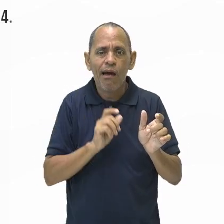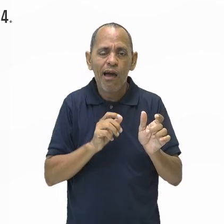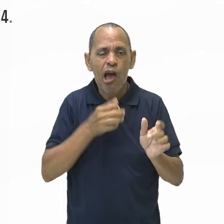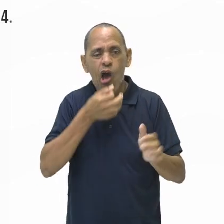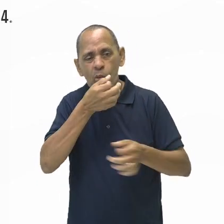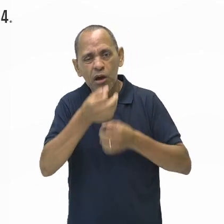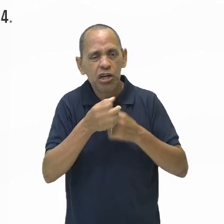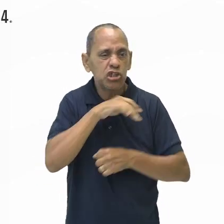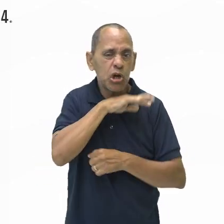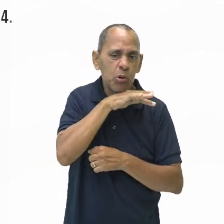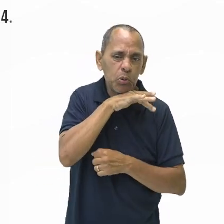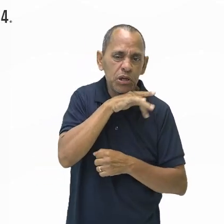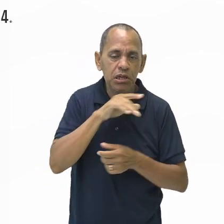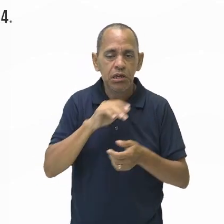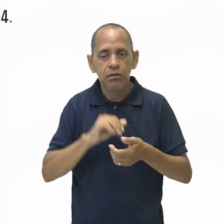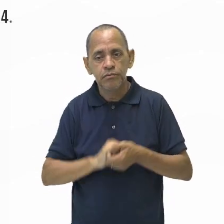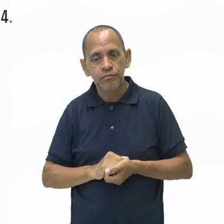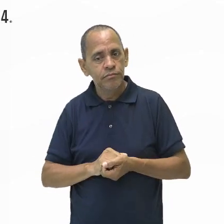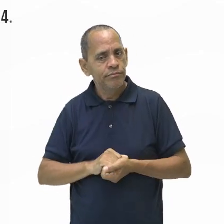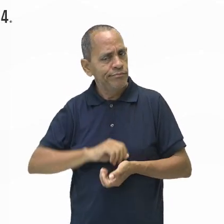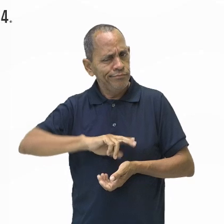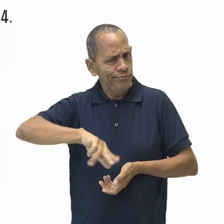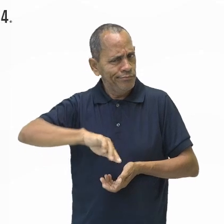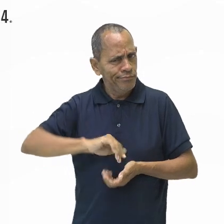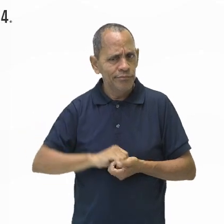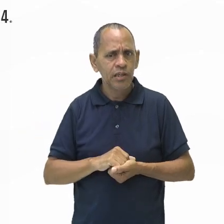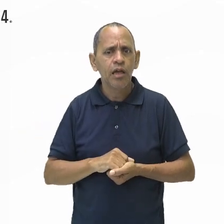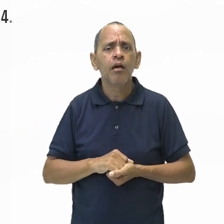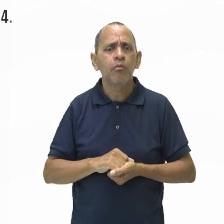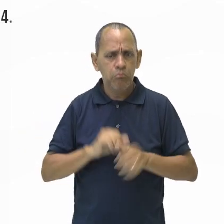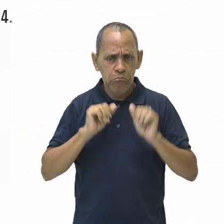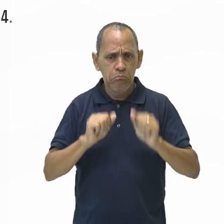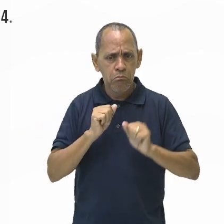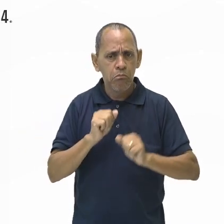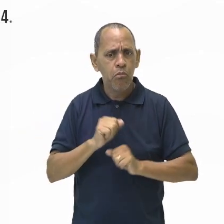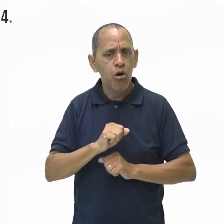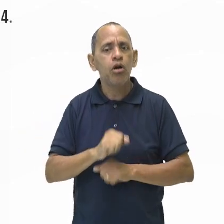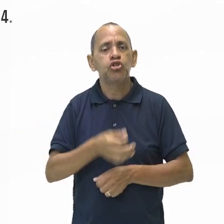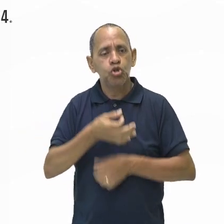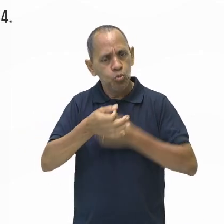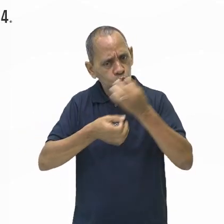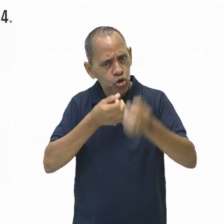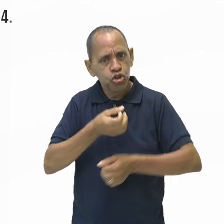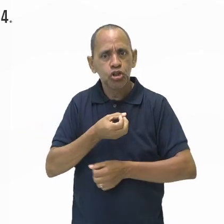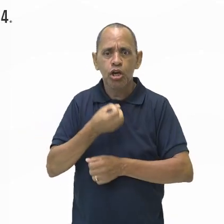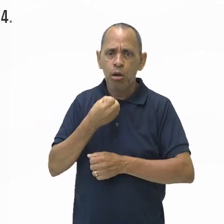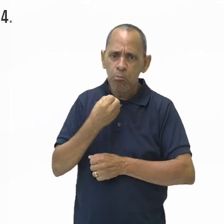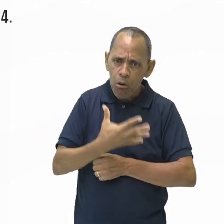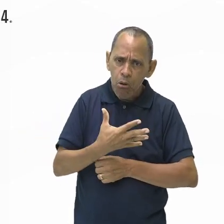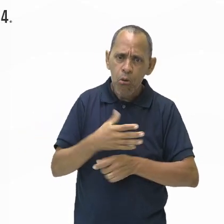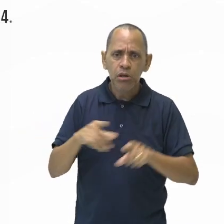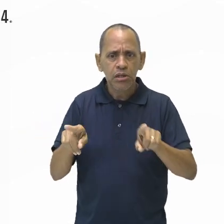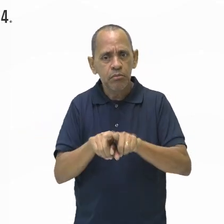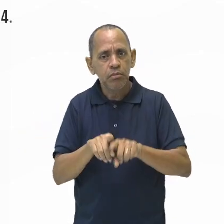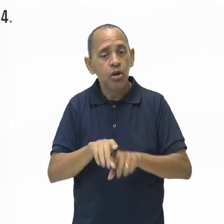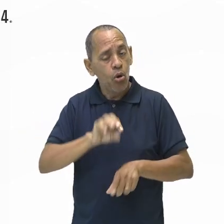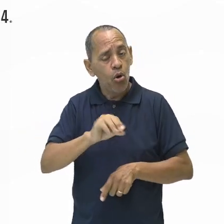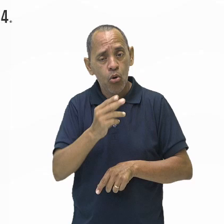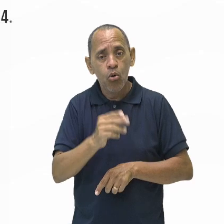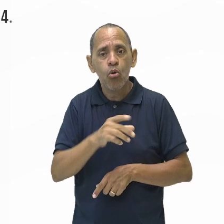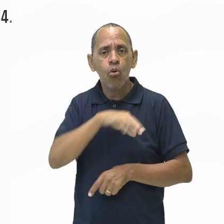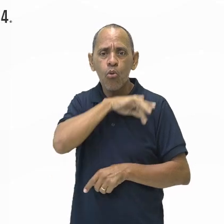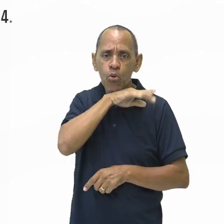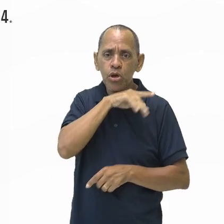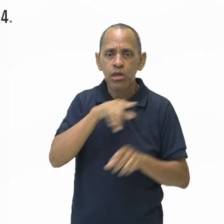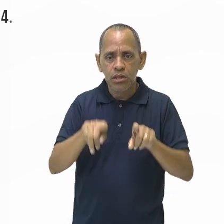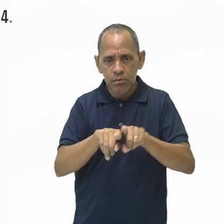crítica ruim. Não, às vezes, uma crítica pode ser uma crítica boa, tá bom? Ou a ruim também. No caso, a gente